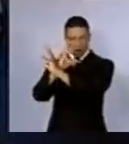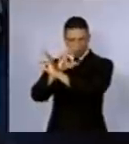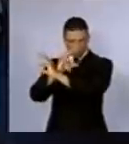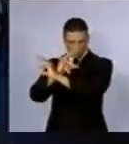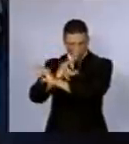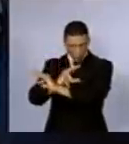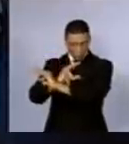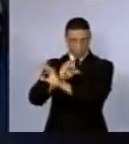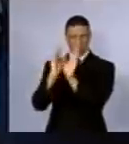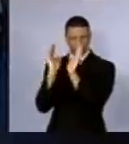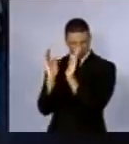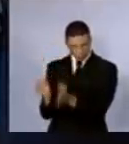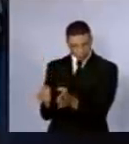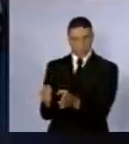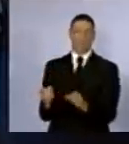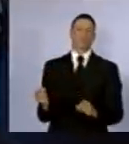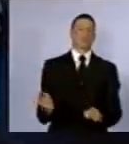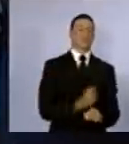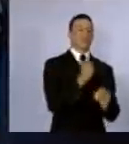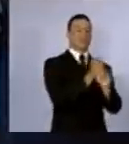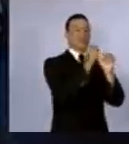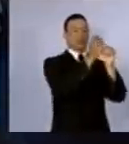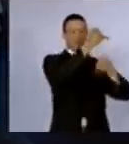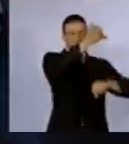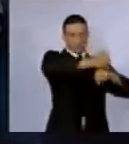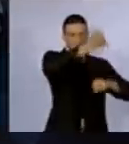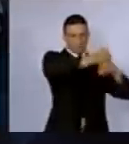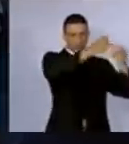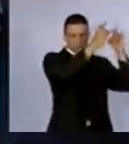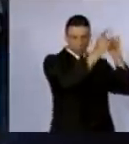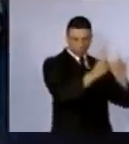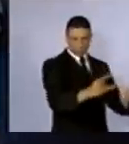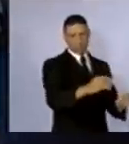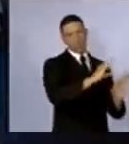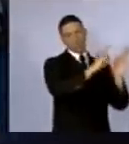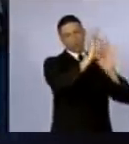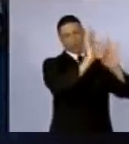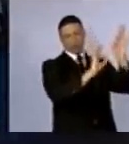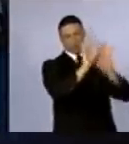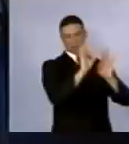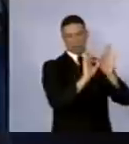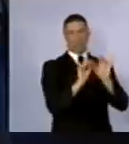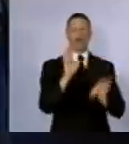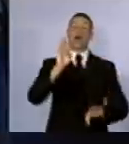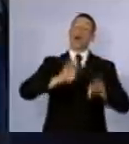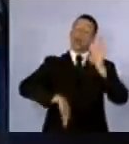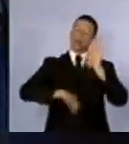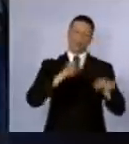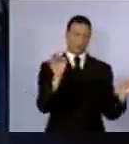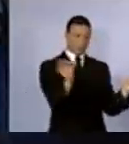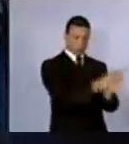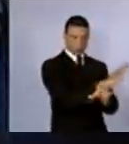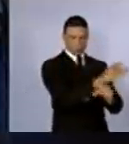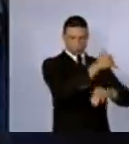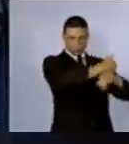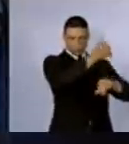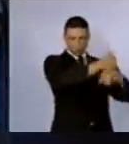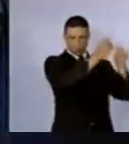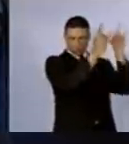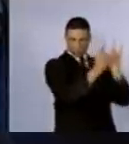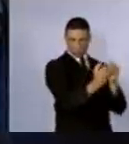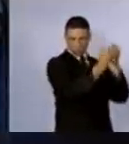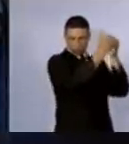aí realmente tem acontecido, isso não é novo, né, tem acontecido a ocupação irregular. Né? Agora, essa ocupação